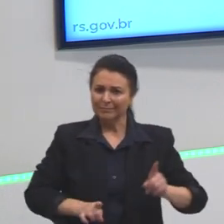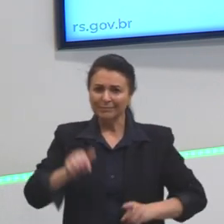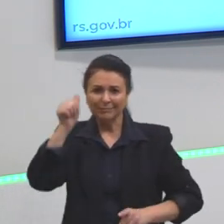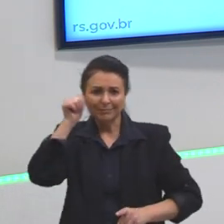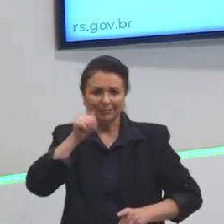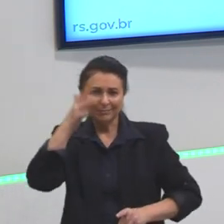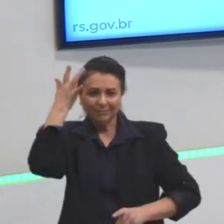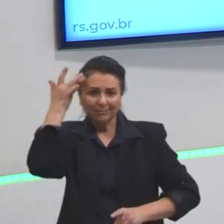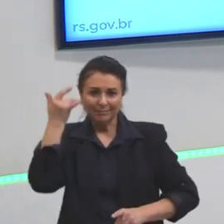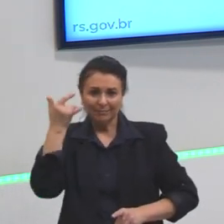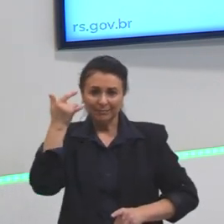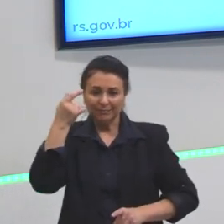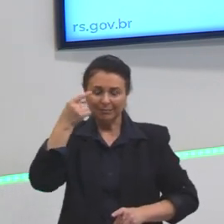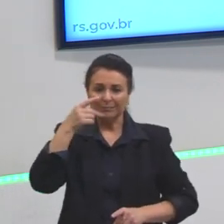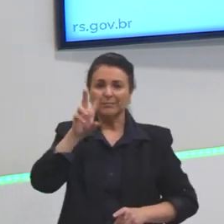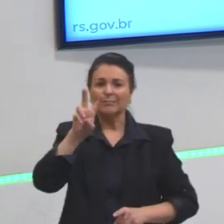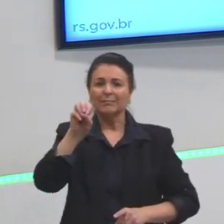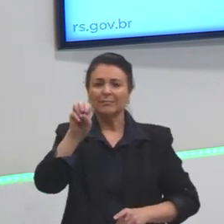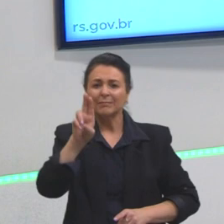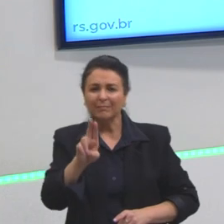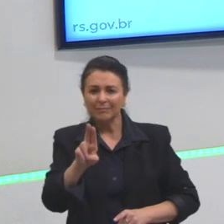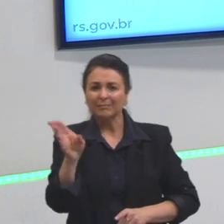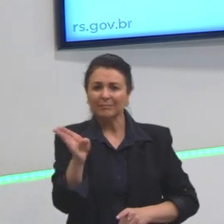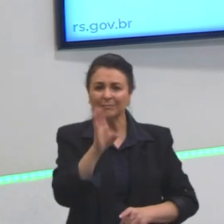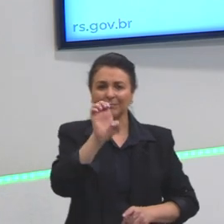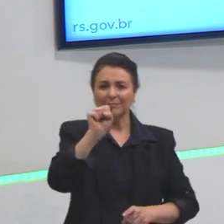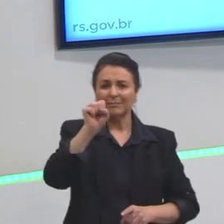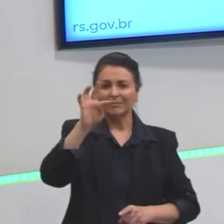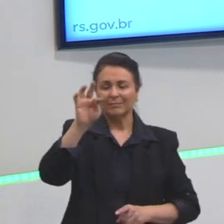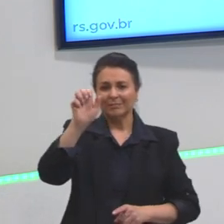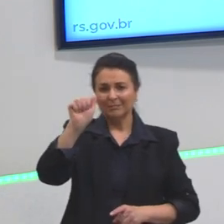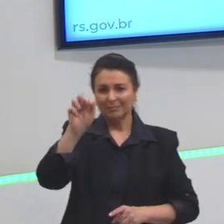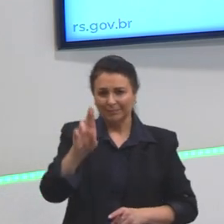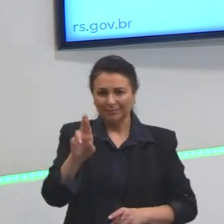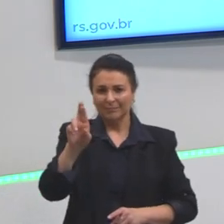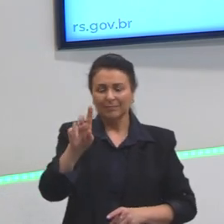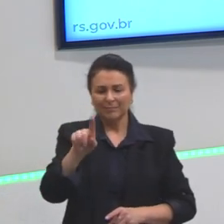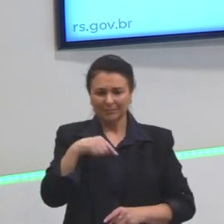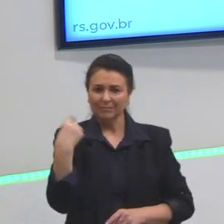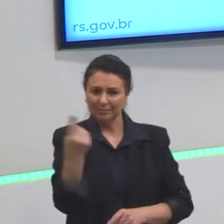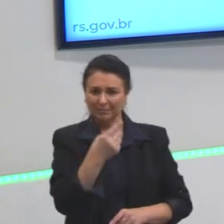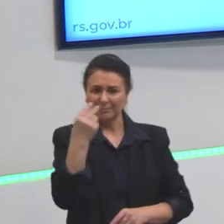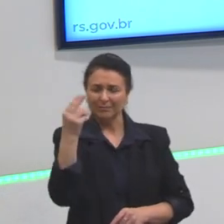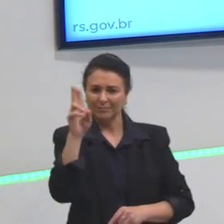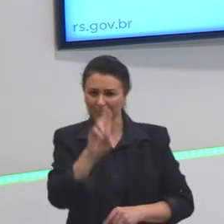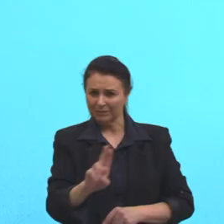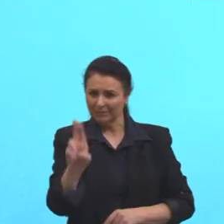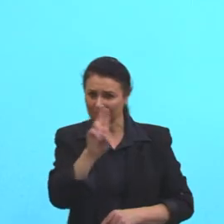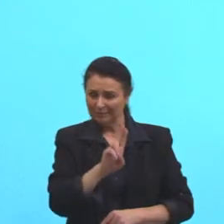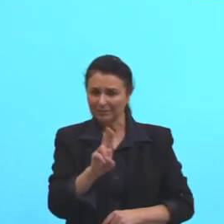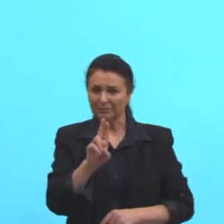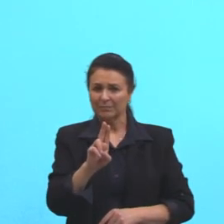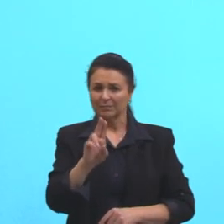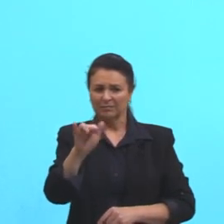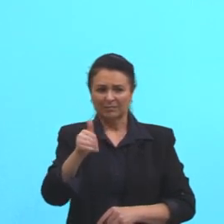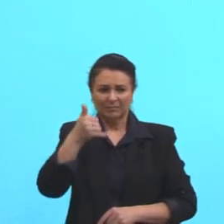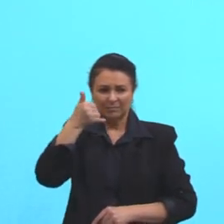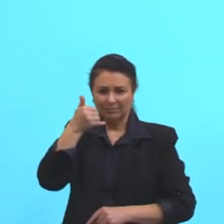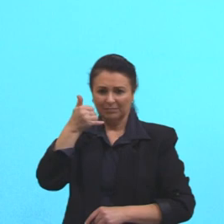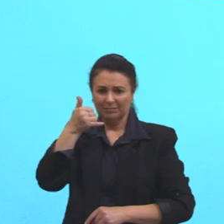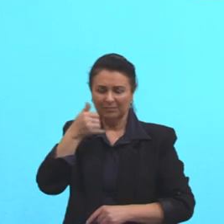assim e se vo estar né esse gerundismo que a gente e criando eu vou estar falando